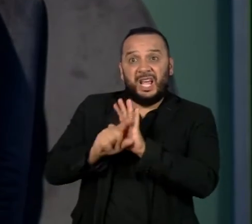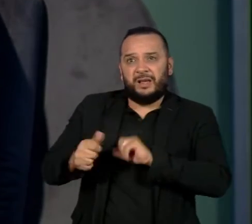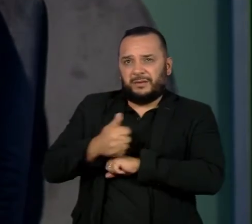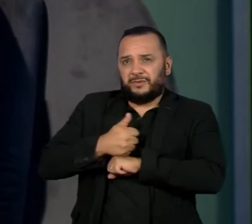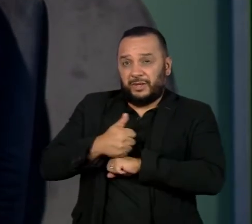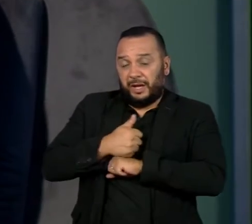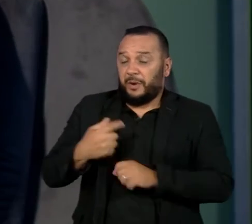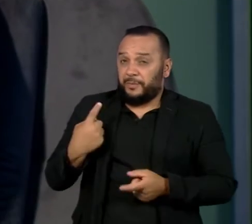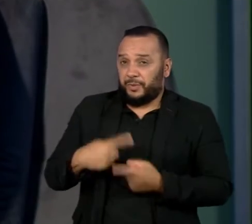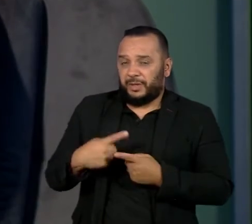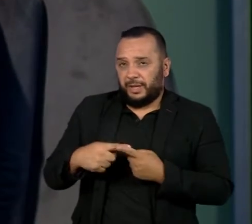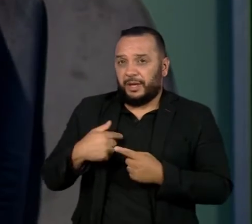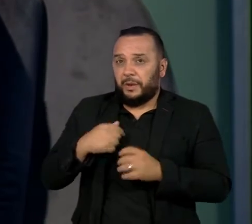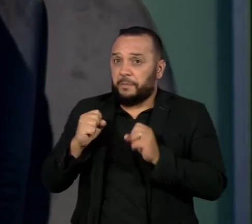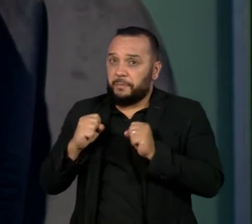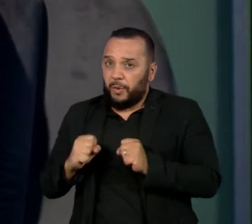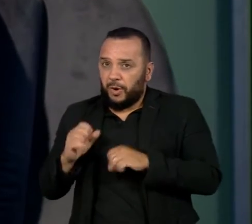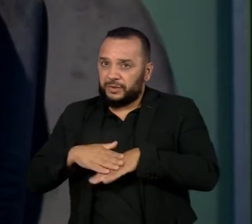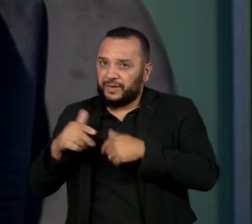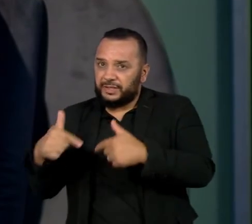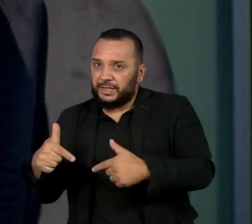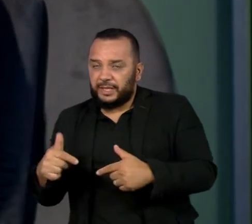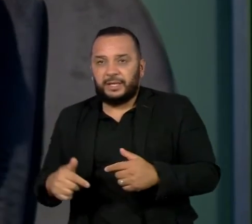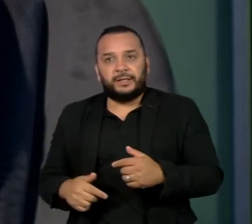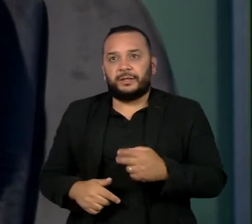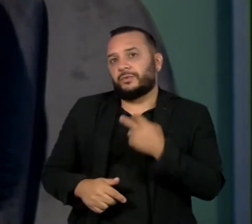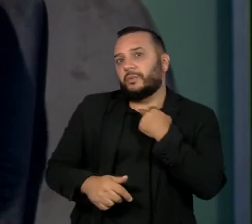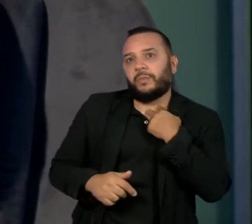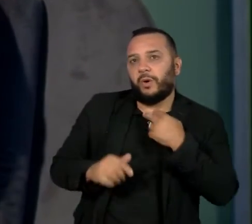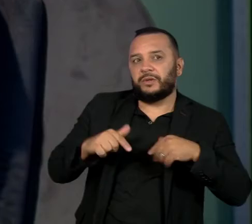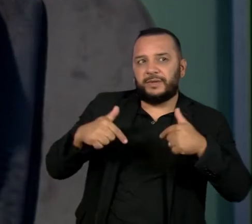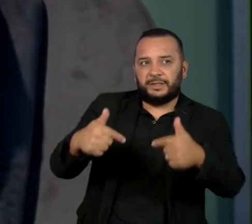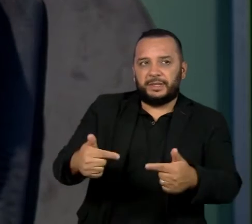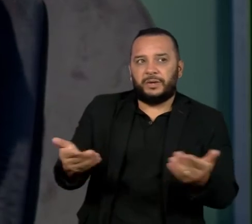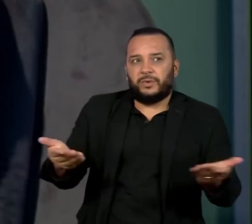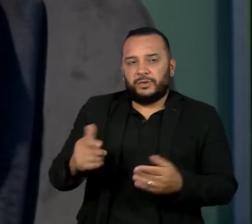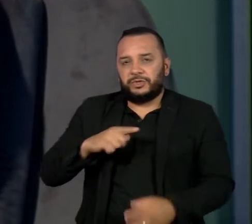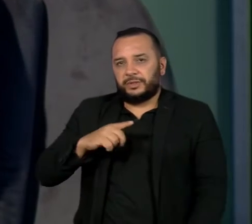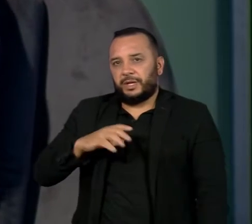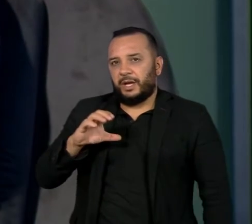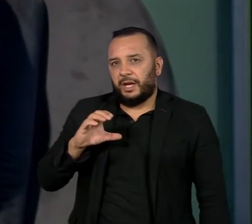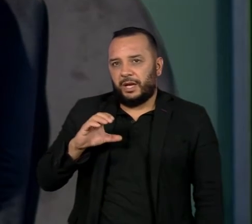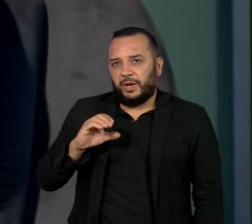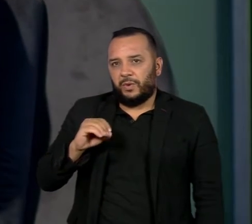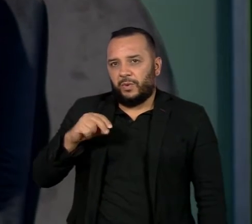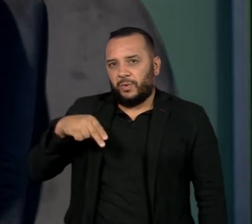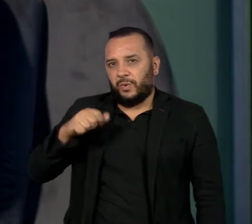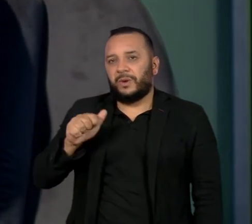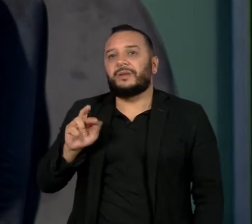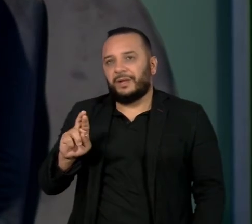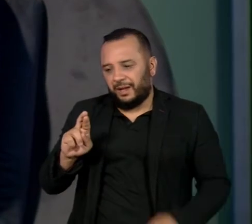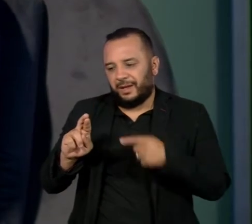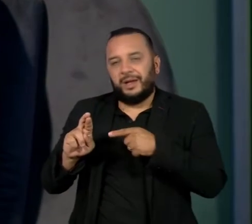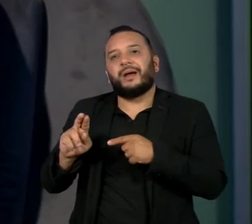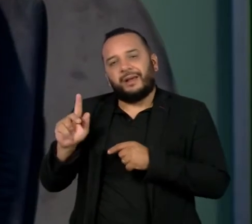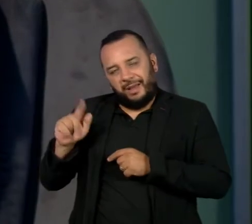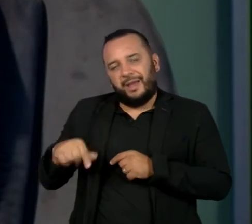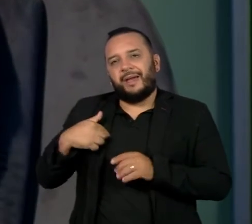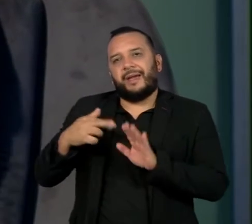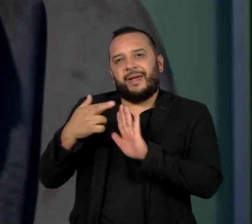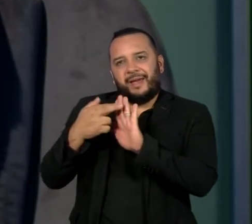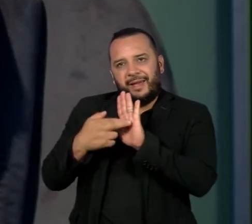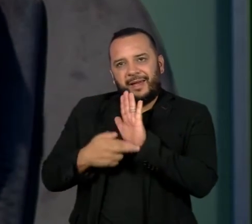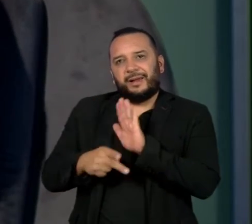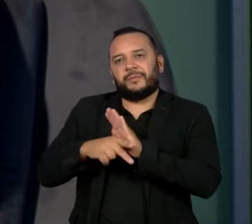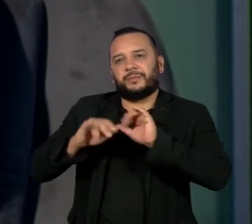que nós podemos e não podemos fazer. Hoje na publicidade existe o CONAR, que é um dos órgãos que rege a publicidade e que ele também traz muitas cartilhas,